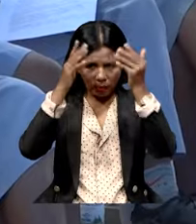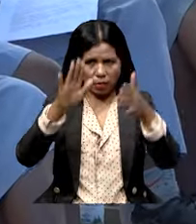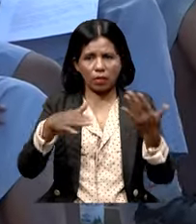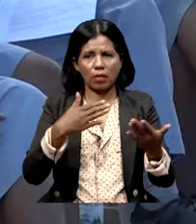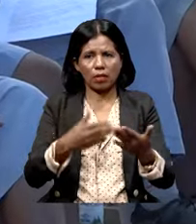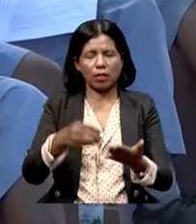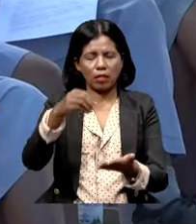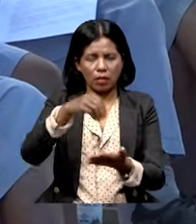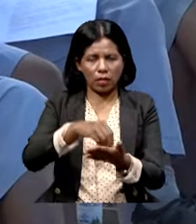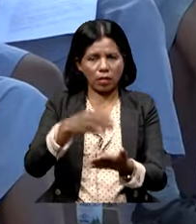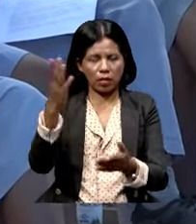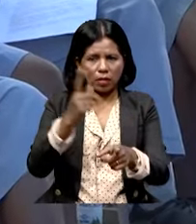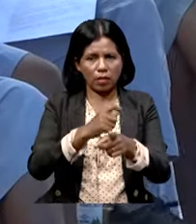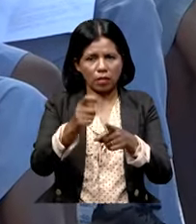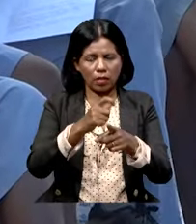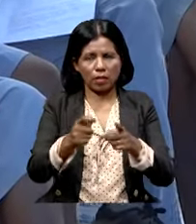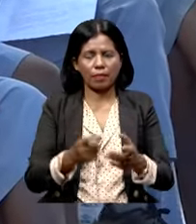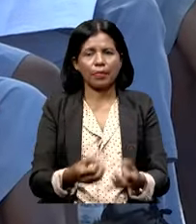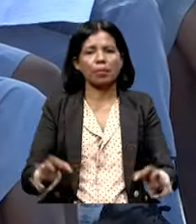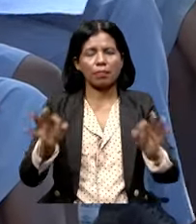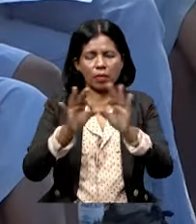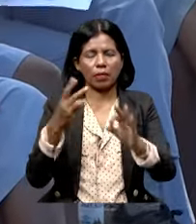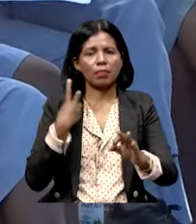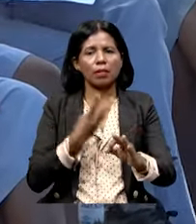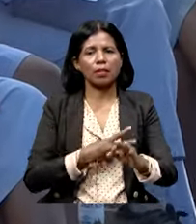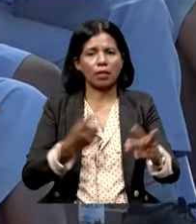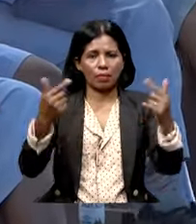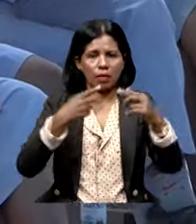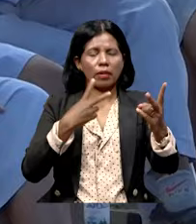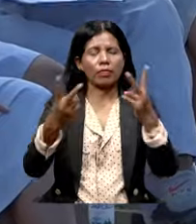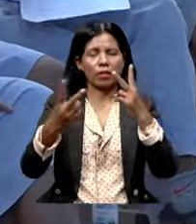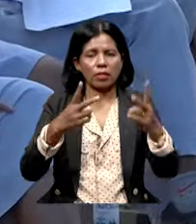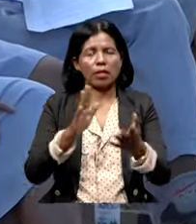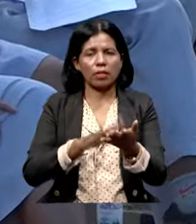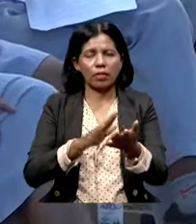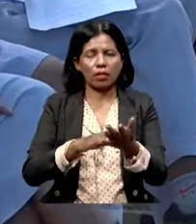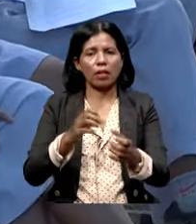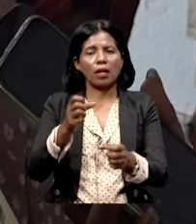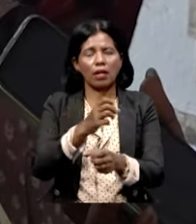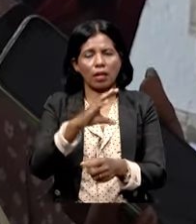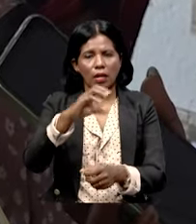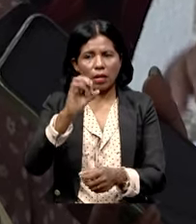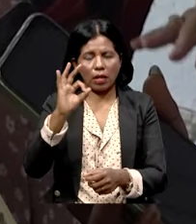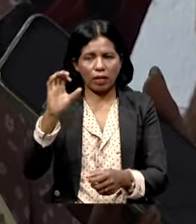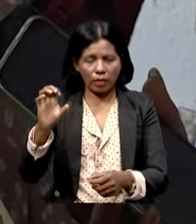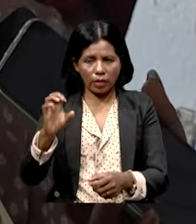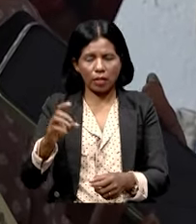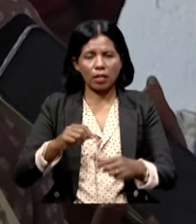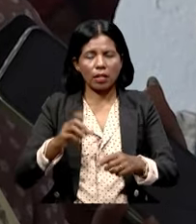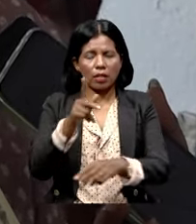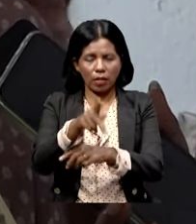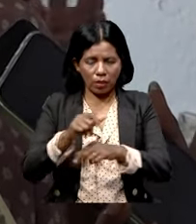a total e a prática. Importante vai ida o Rinne mais visita a Escola Café, Dili, depois o Sira Lorac nesse continua na